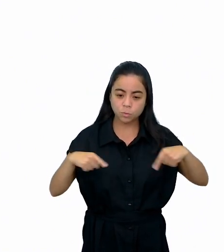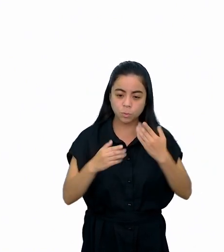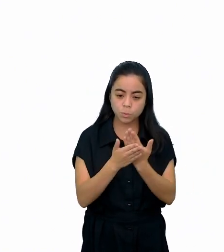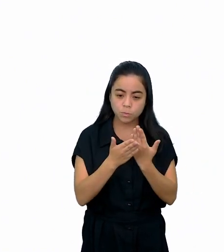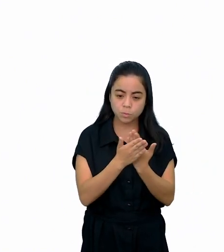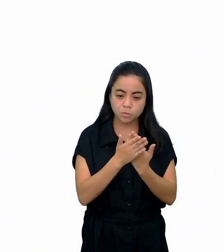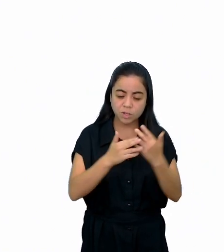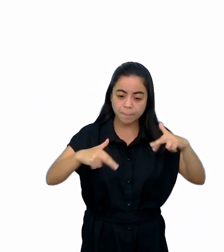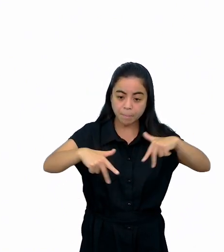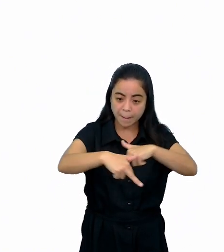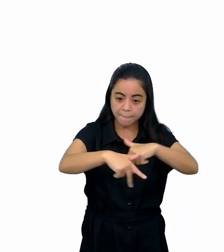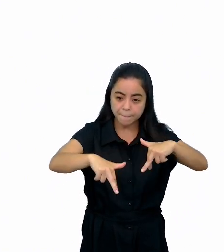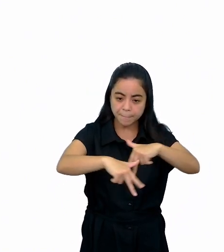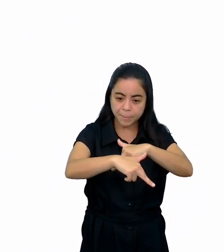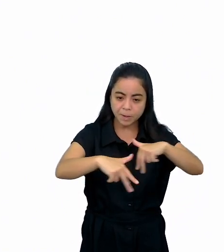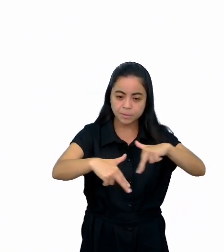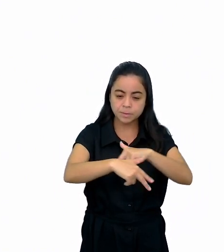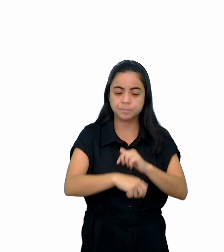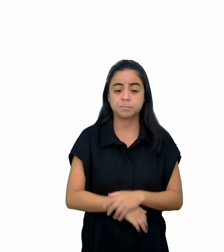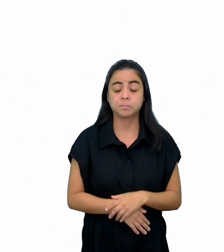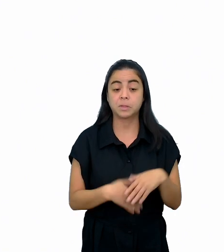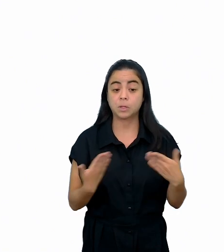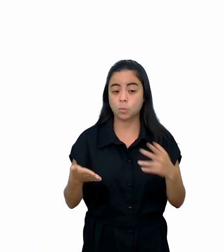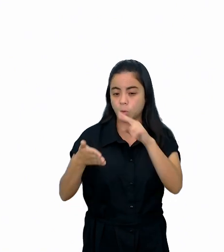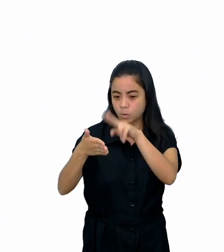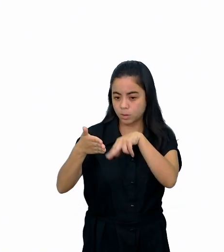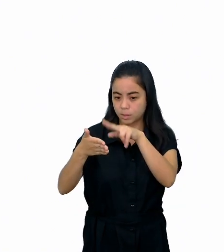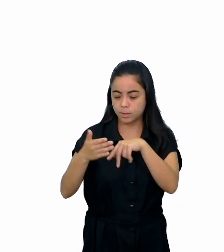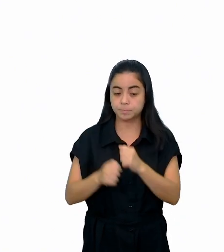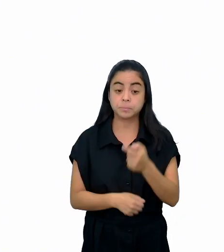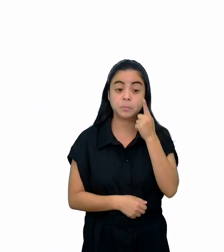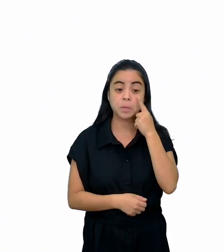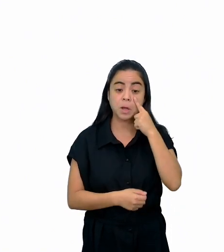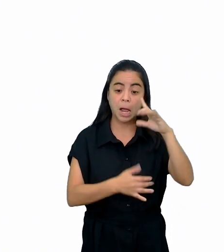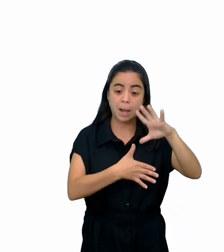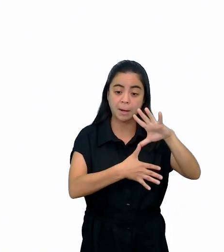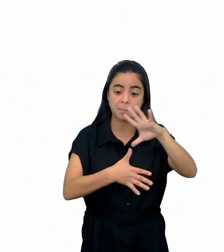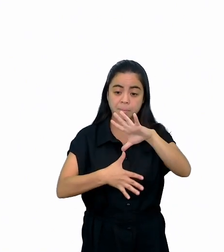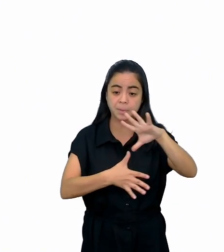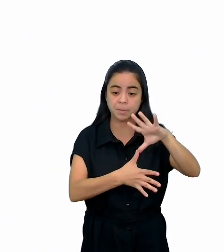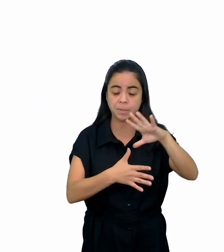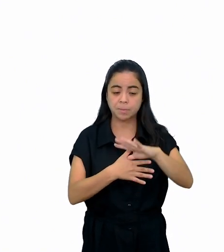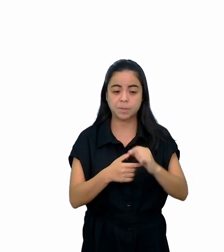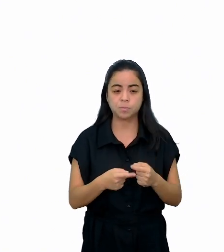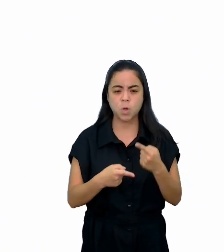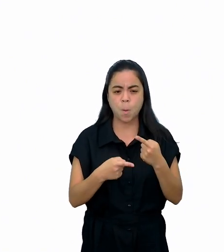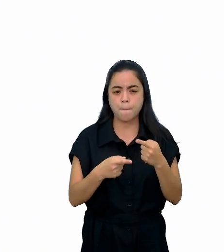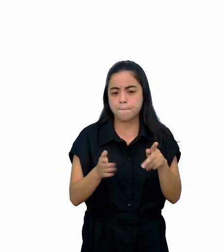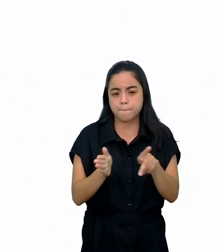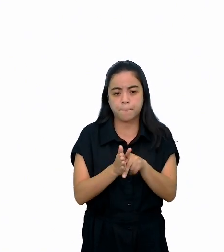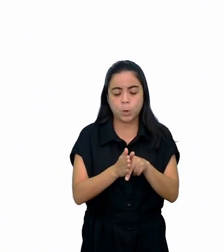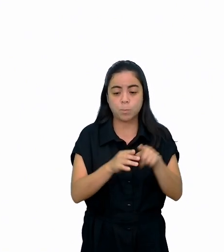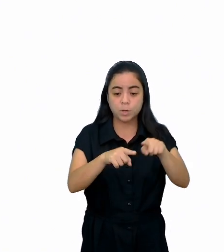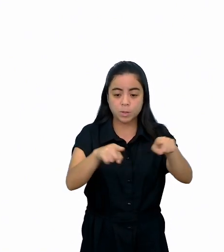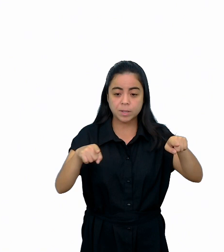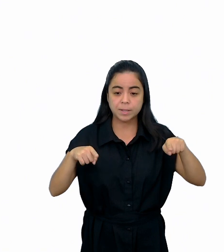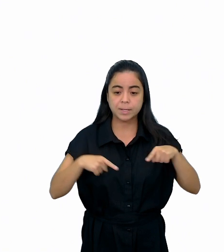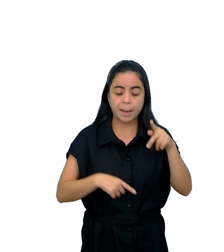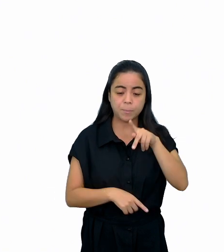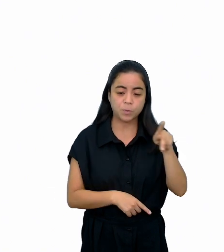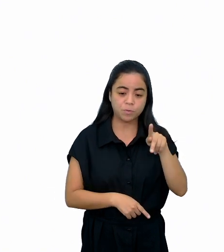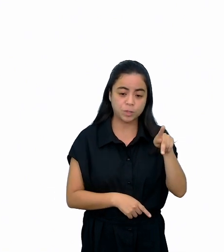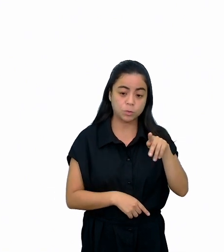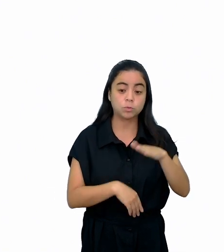de Aula. Então, vamos ler aí. Veja o mapa de sala que a professora Jussara